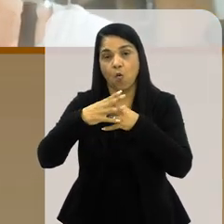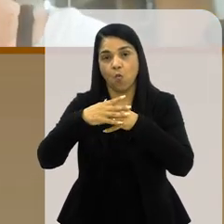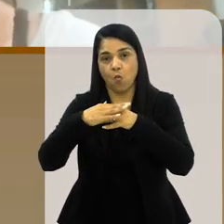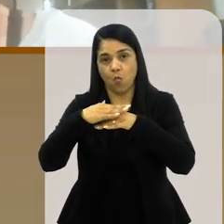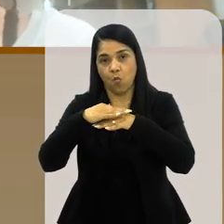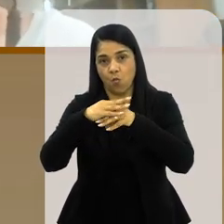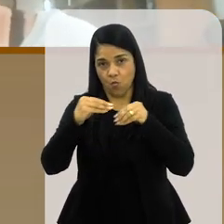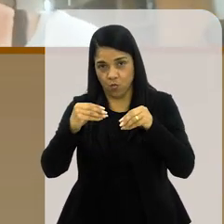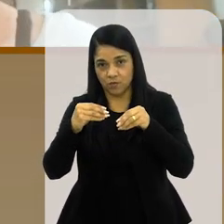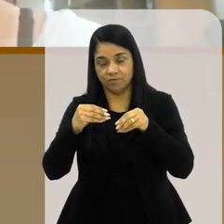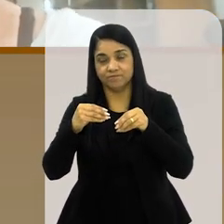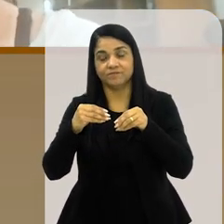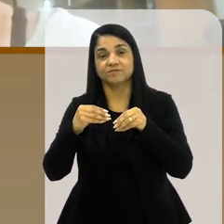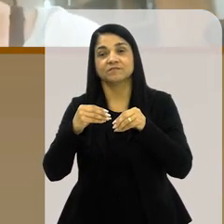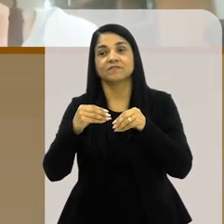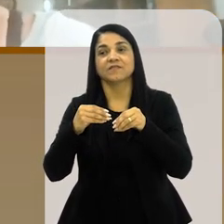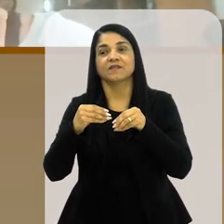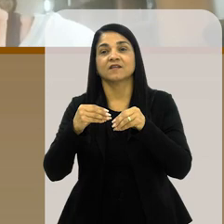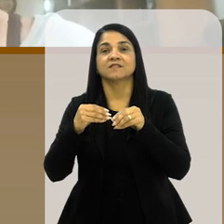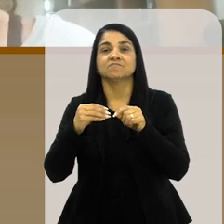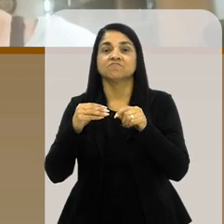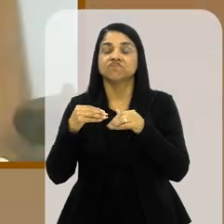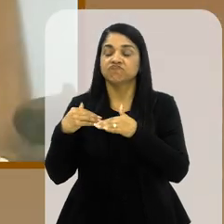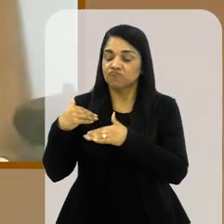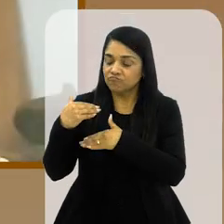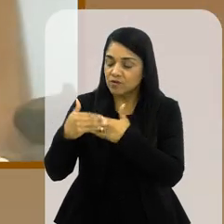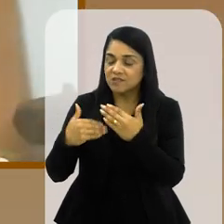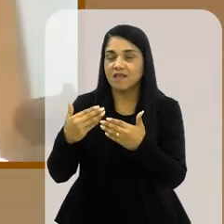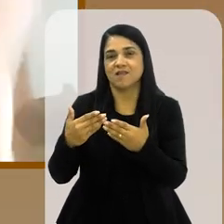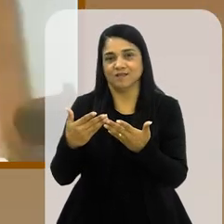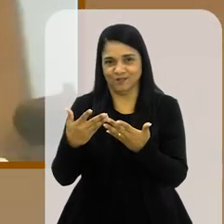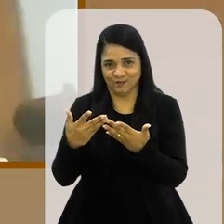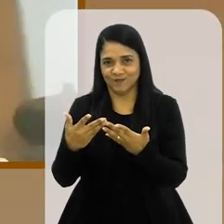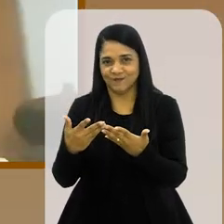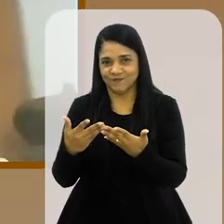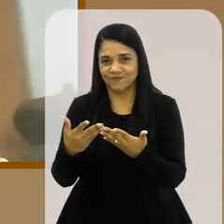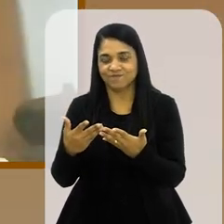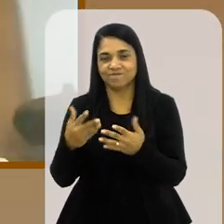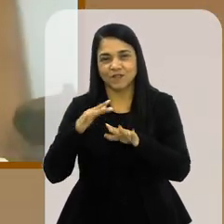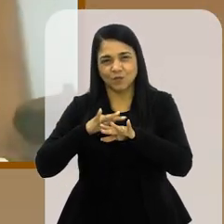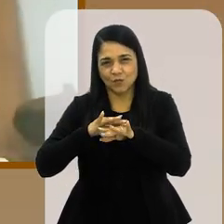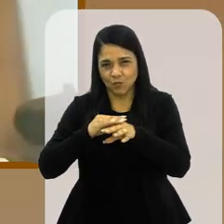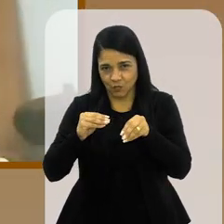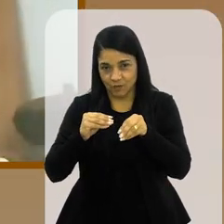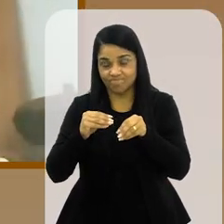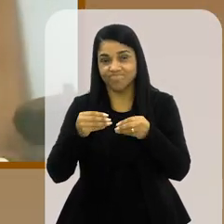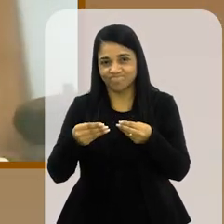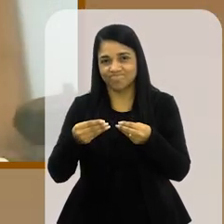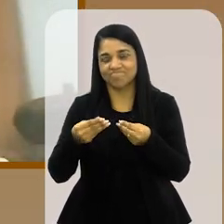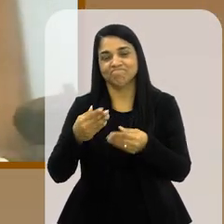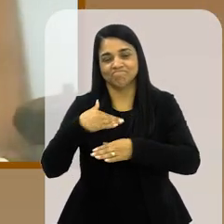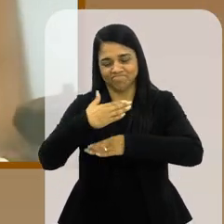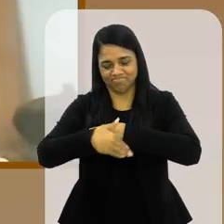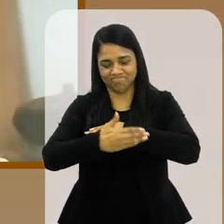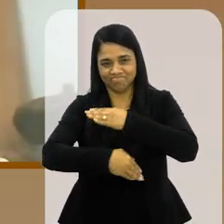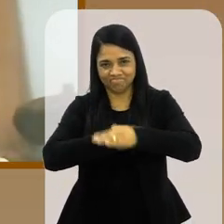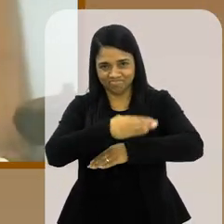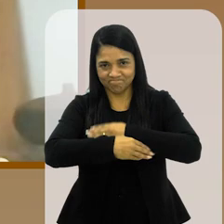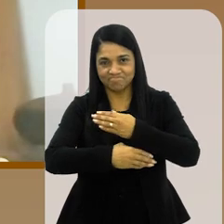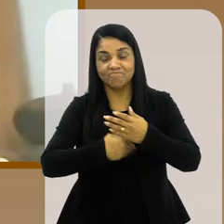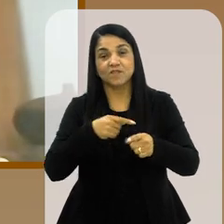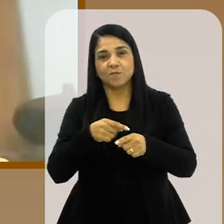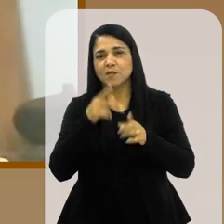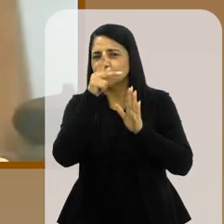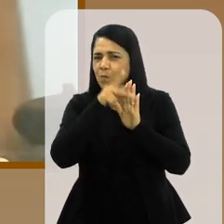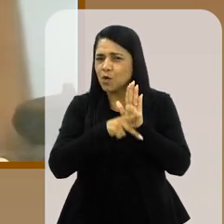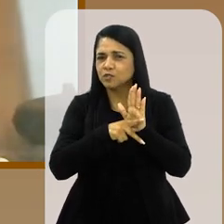processo. Eu faço tudo, eu esqueço que eu estou em processo de cura, mas eu estou em processo ainda. Mas o projeto